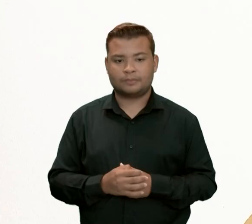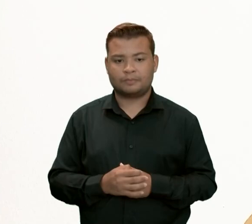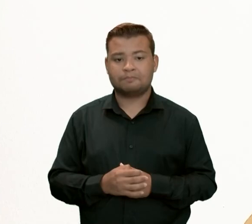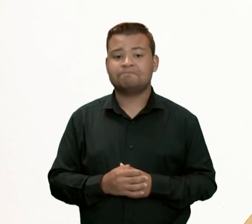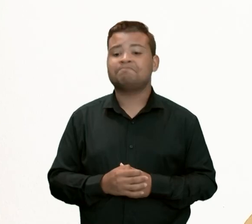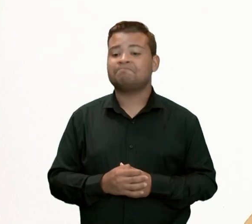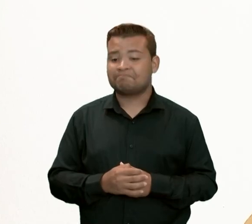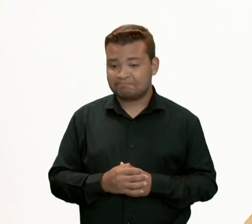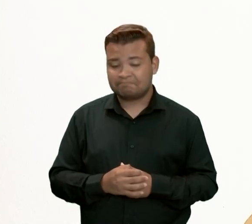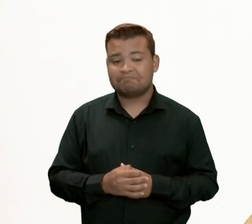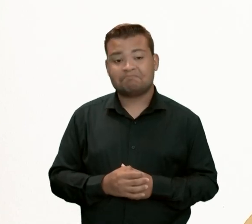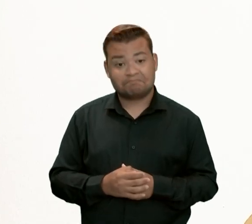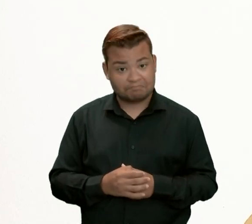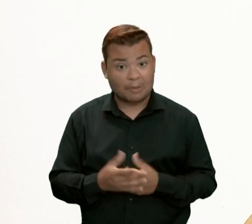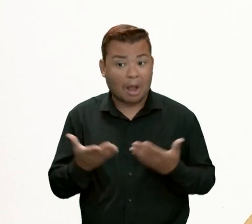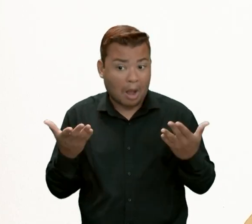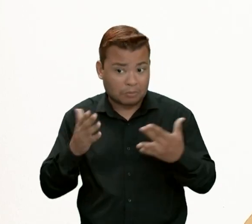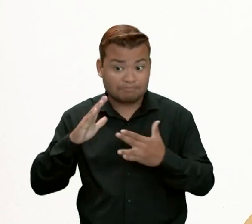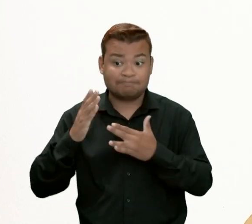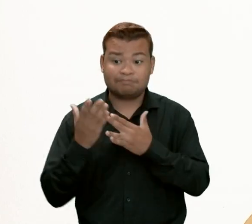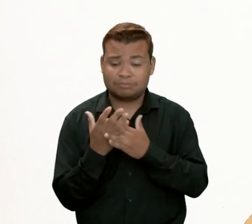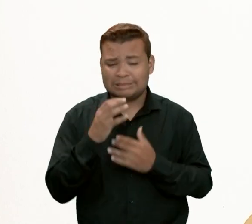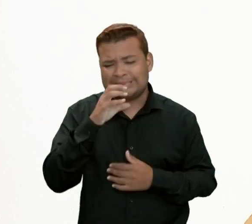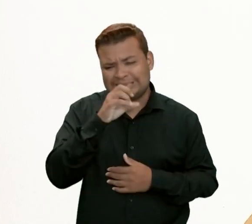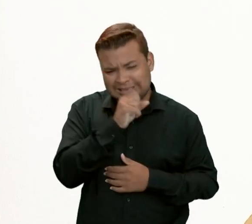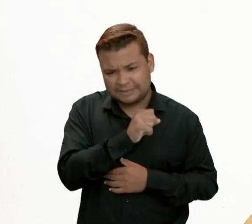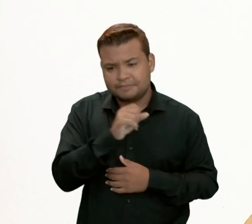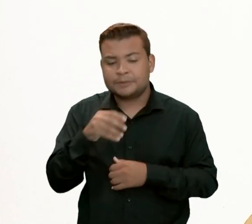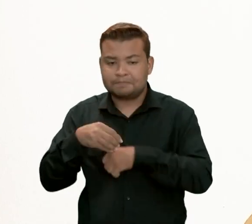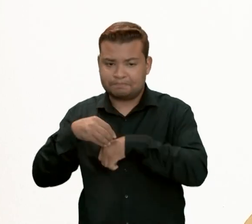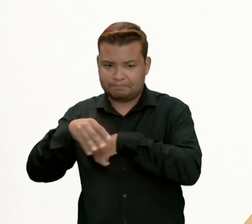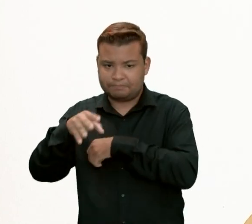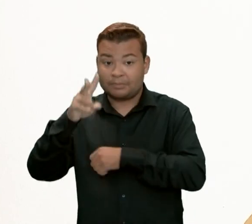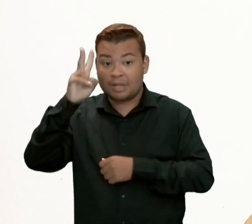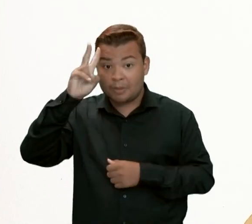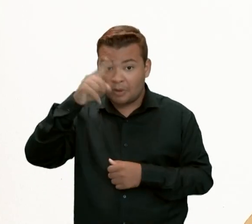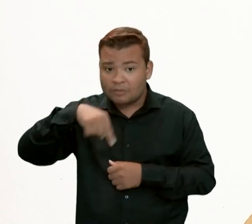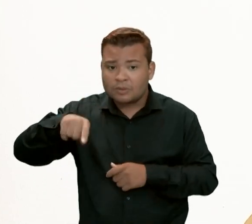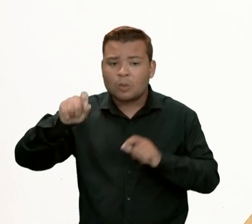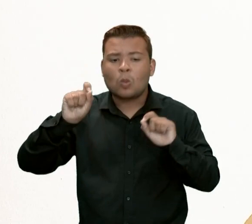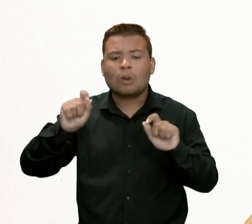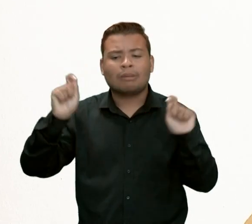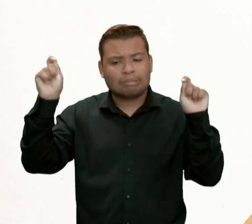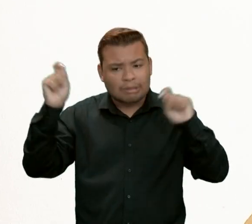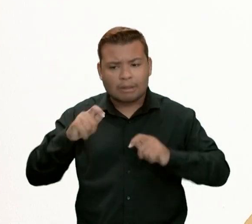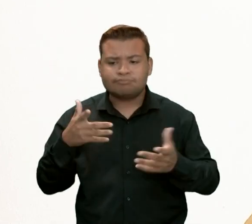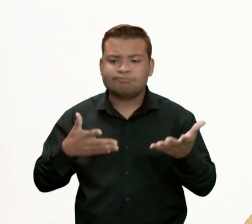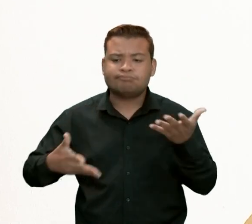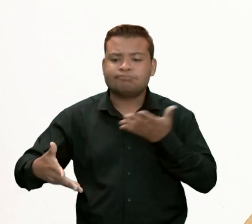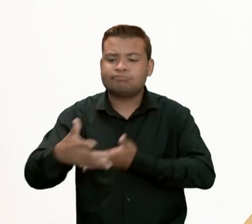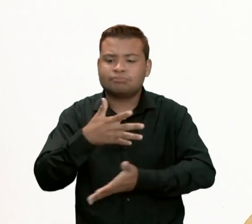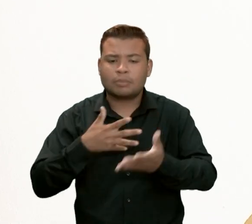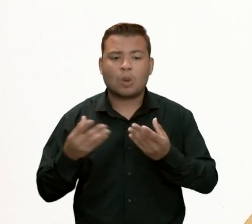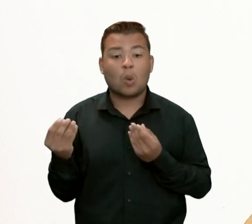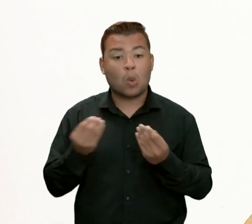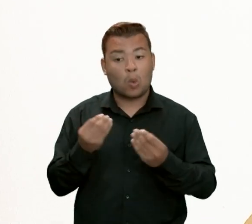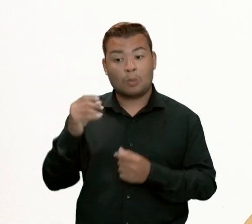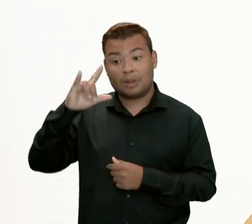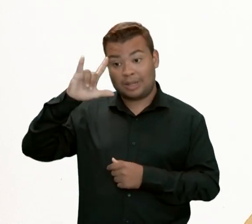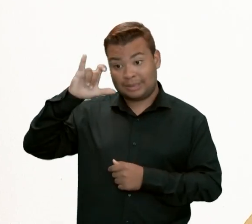Muito bem, agora a gente vai para um rápido intervalo, mas eu quero lembrar você de sempre interagir com a gente por meio do nosso